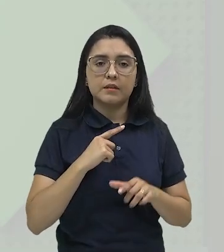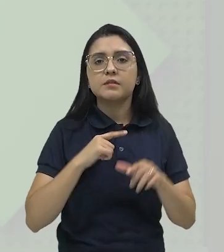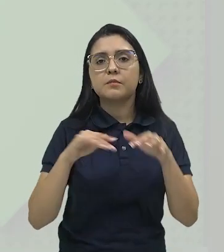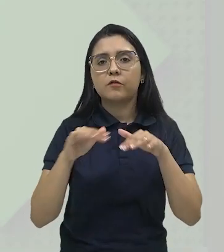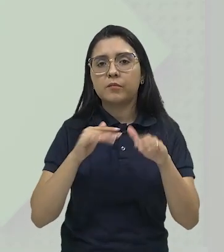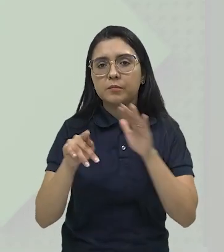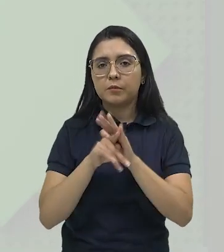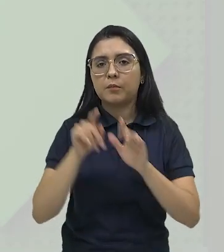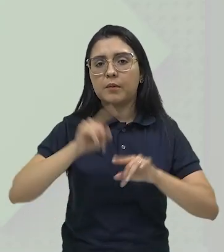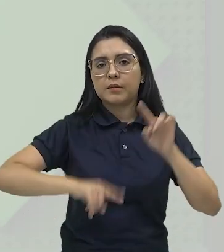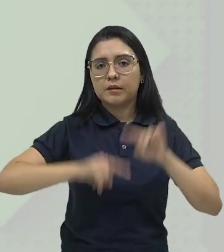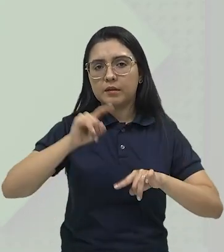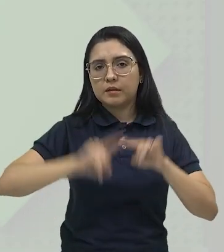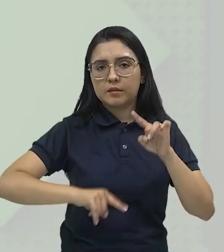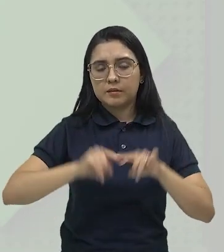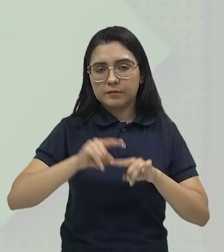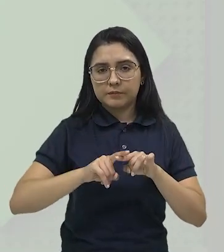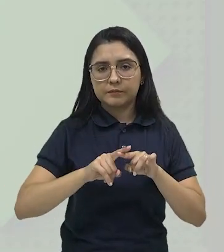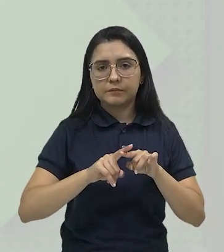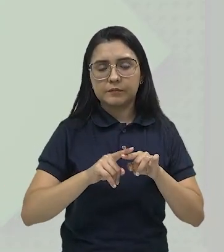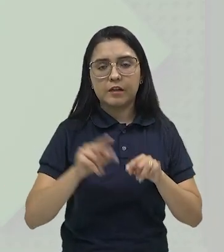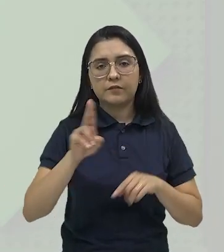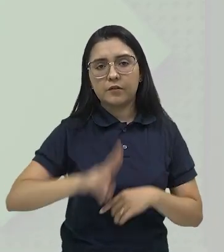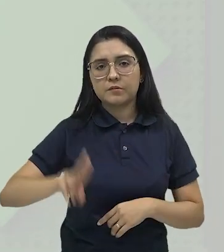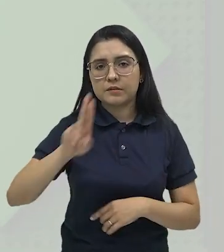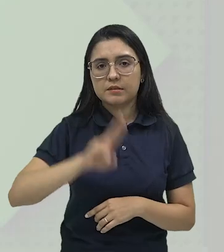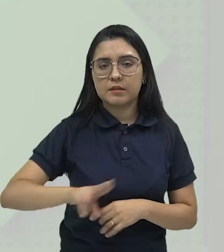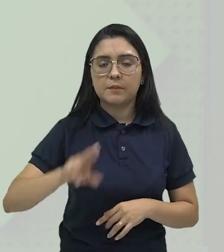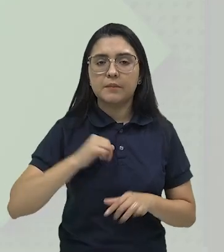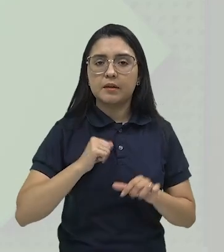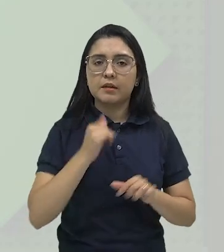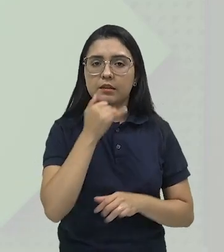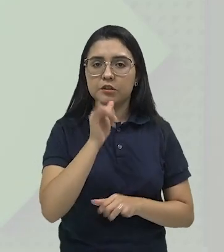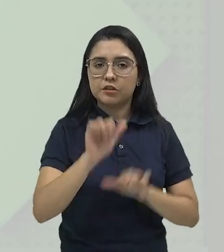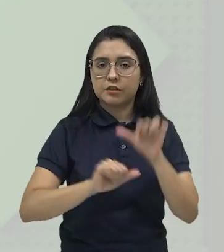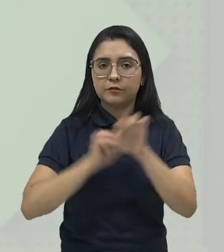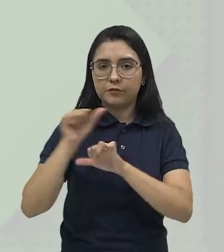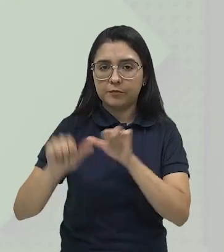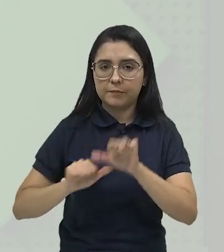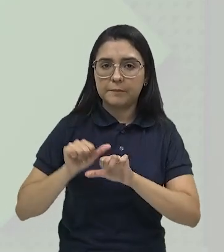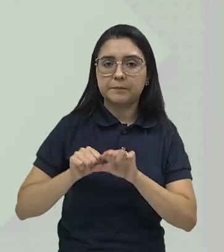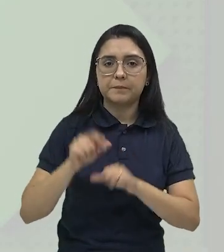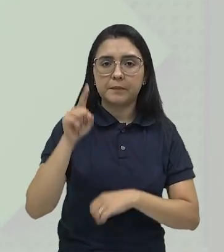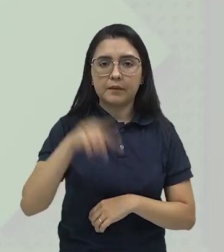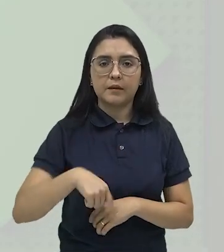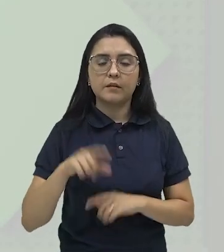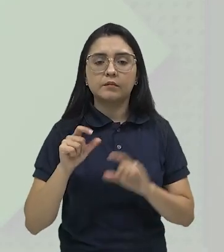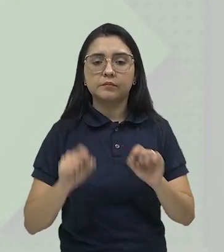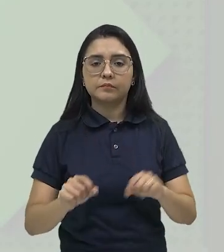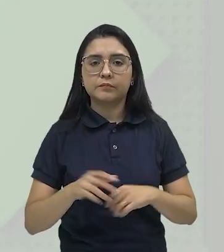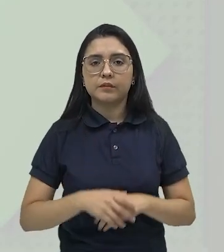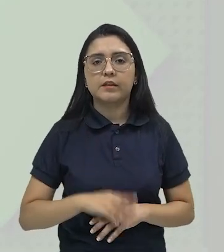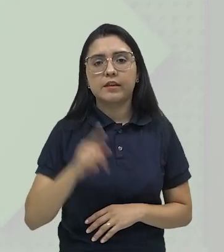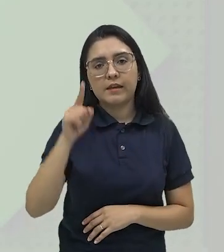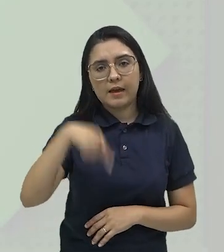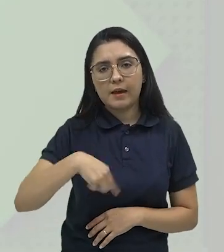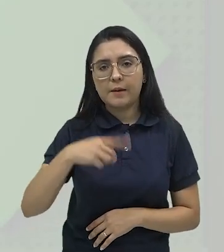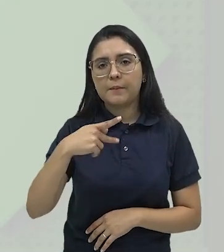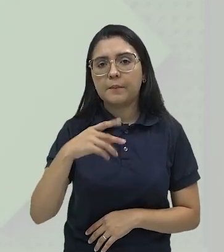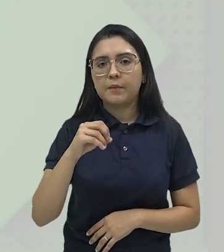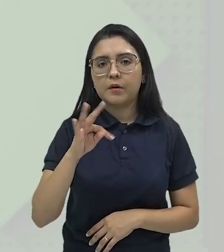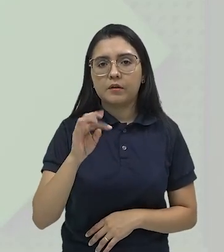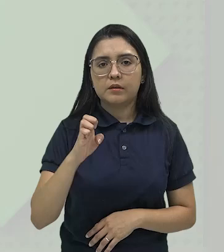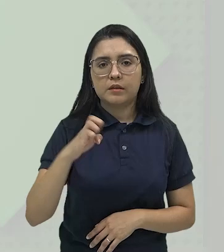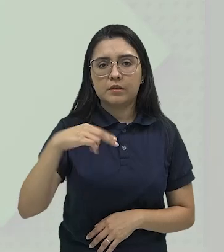equipamento faz, né, essa força que ele vai utilizar para transformar essa energia, é que a gente chama de potência, certo?